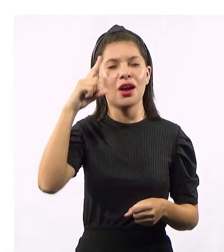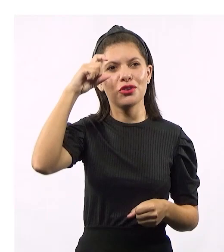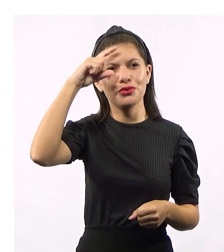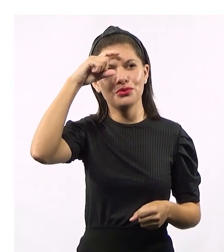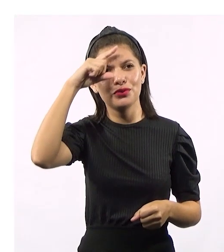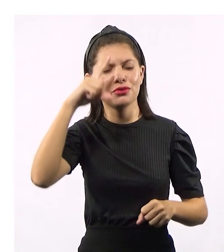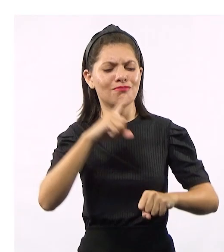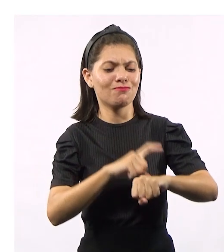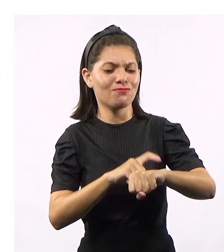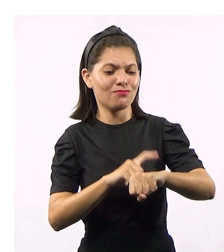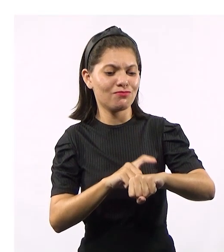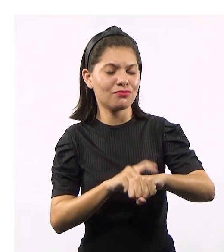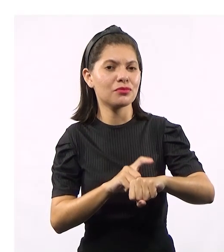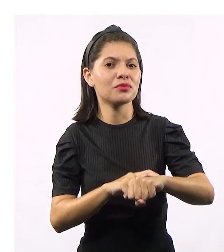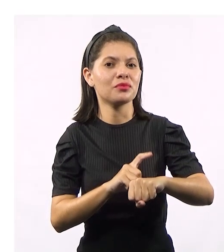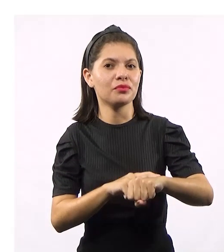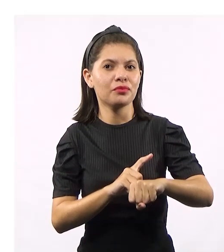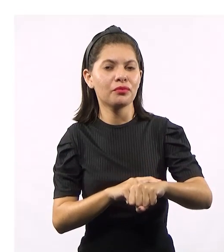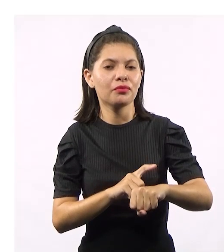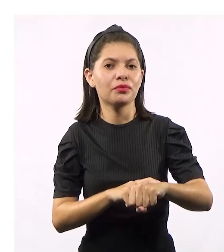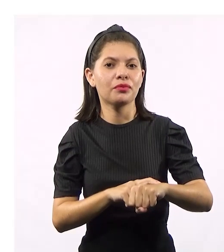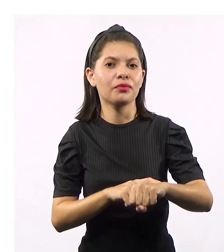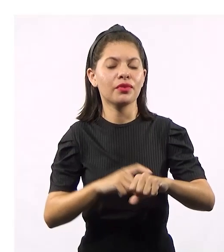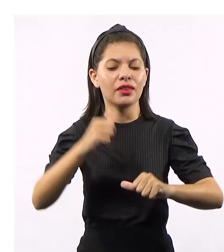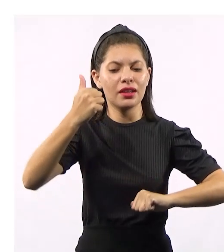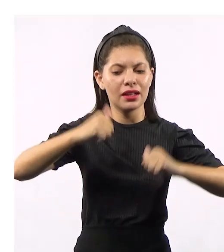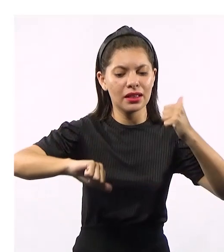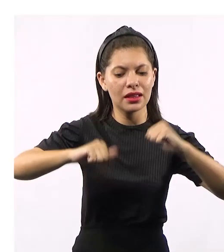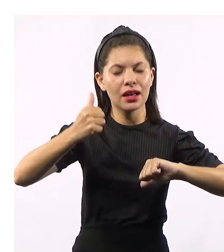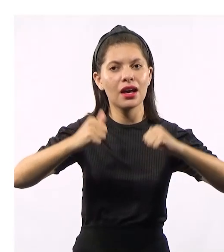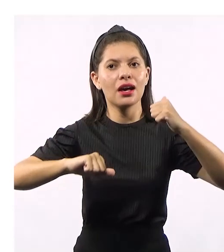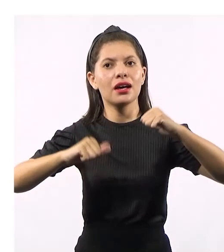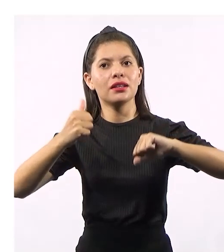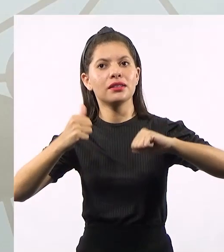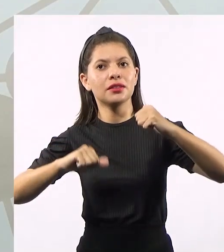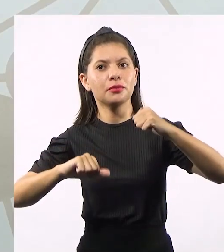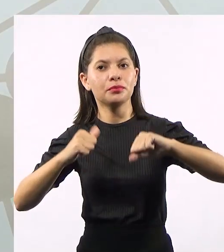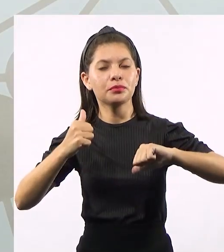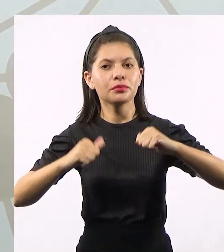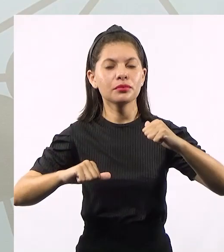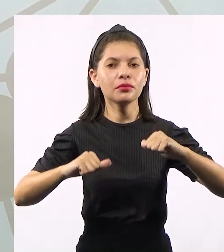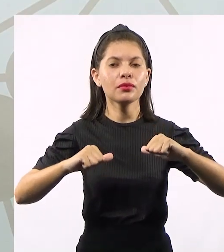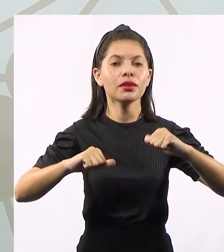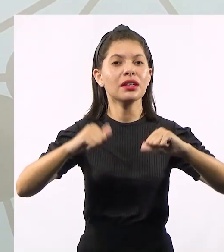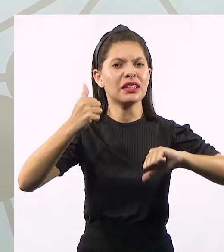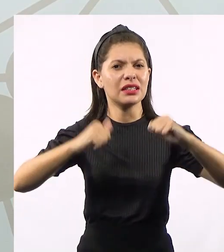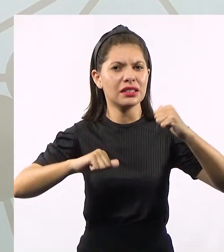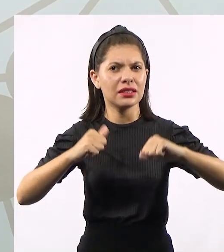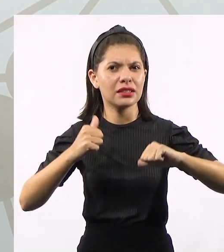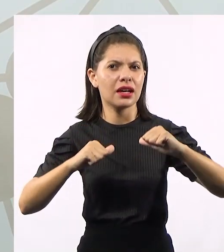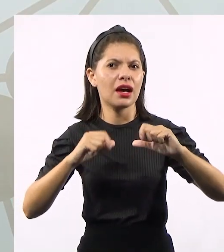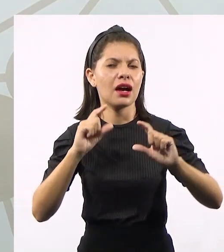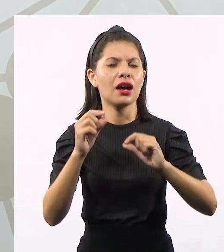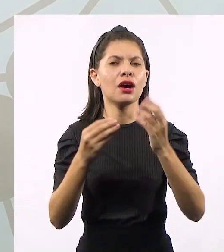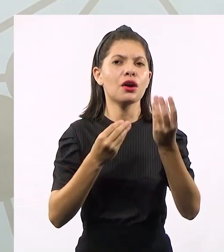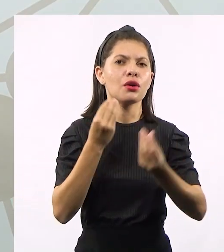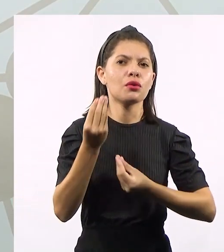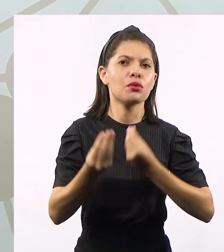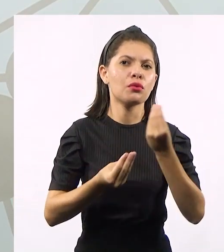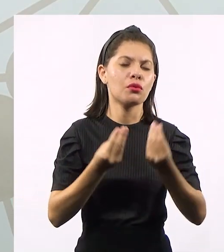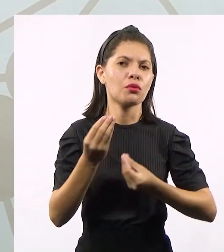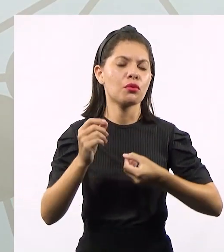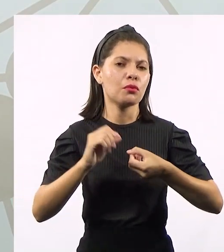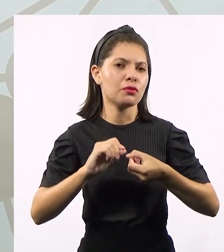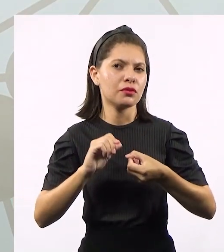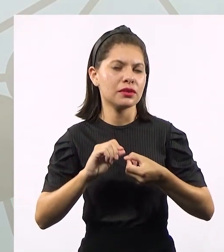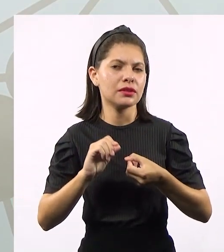vai precisar de mais tempo para poder fazer toda a análise, tabulação desses dados, analisar direitinho qual a forma que você